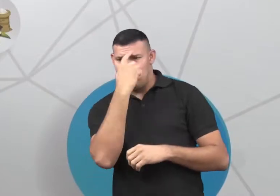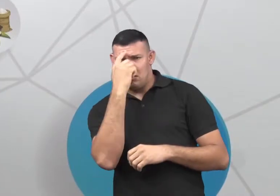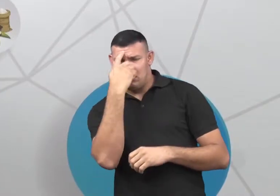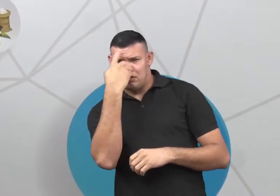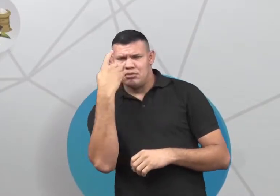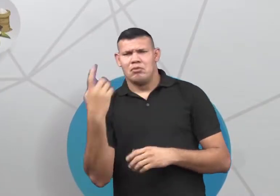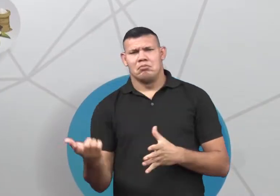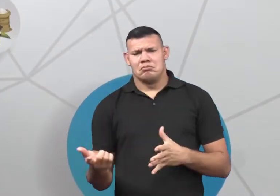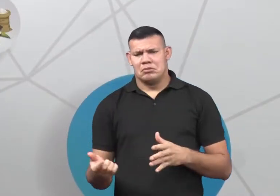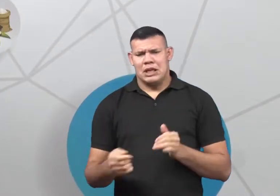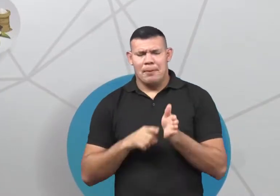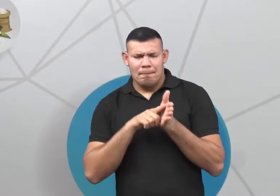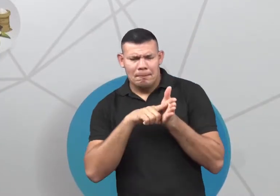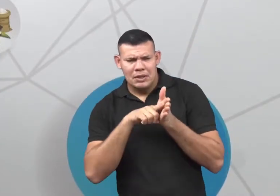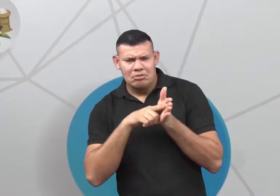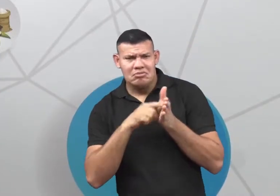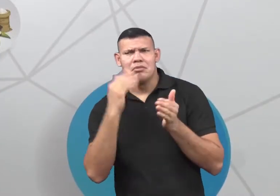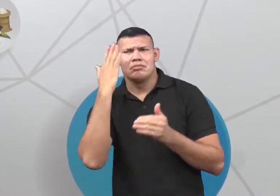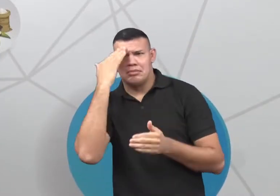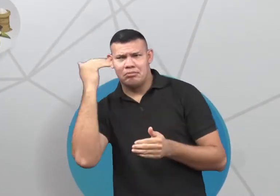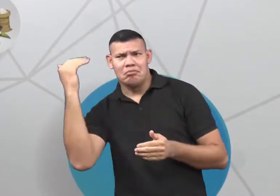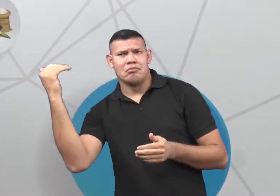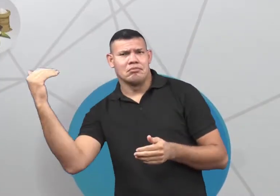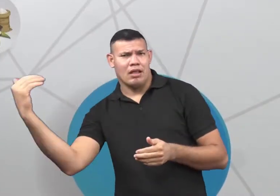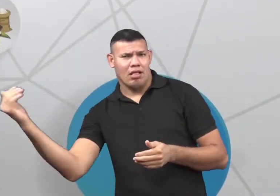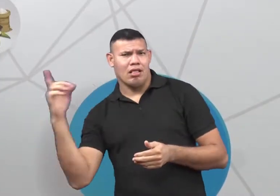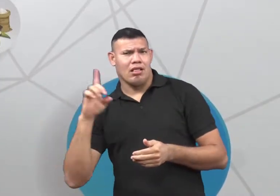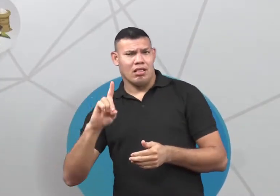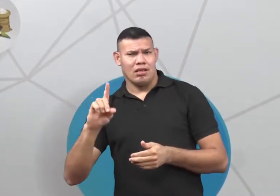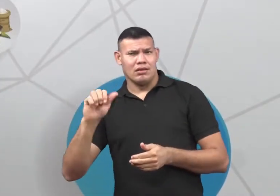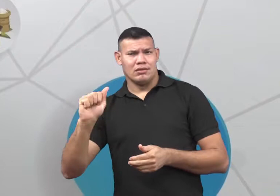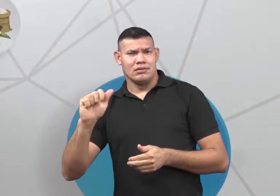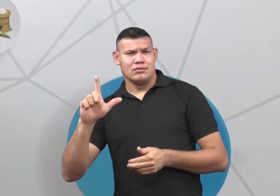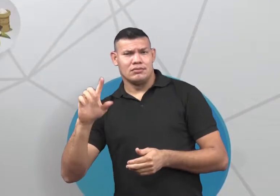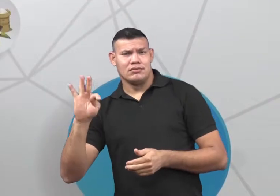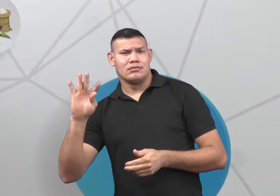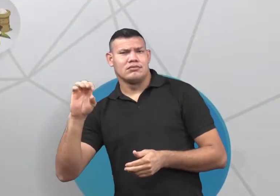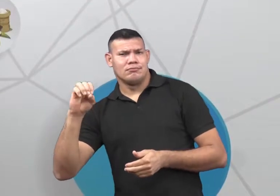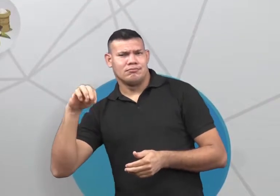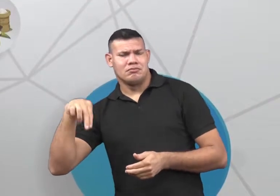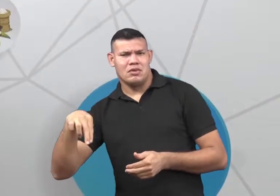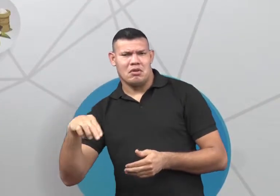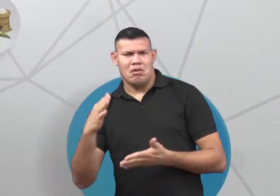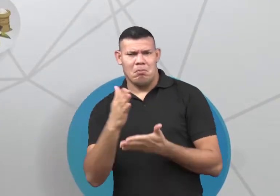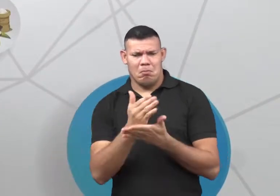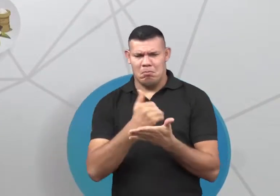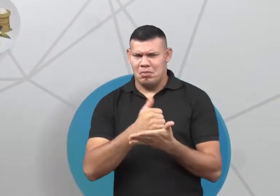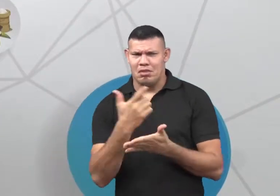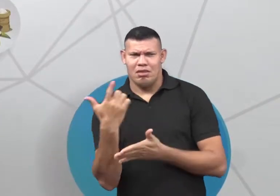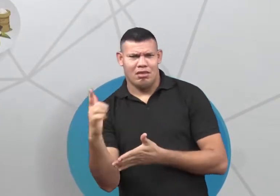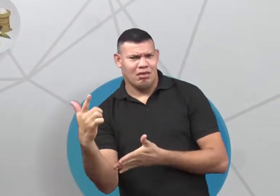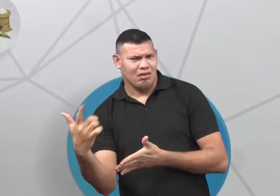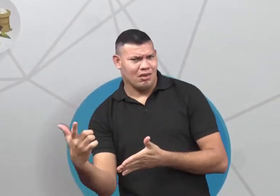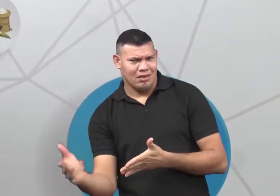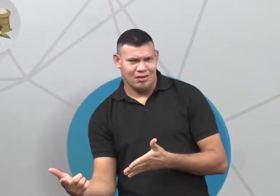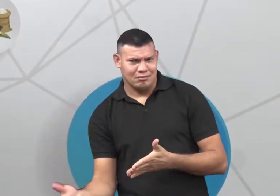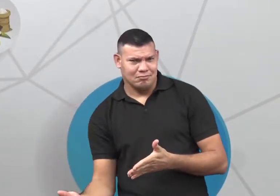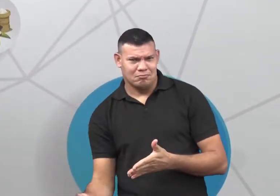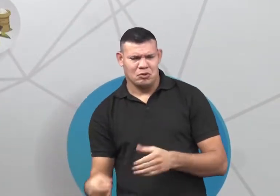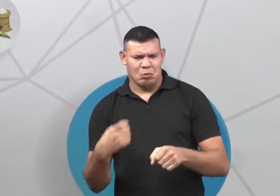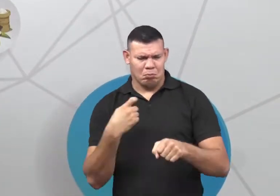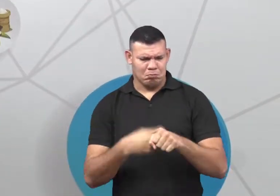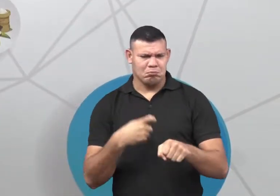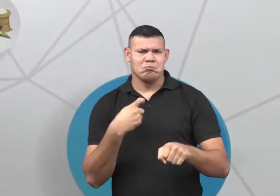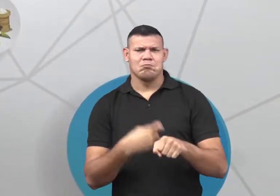ele acreditava que os átomos eram esferas maciças, indivisíveis, homogêneas, indestruíveis.